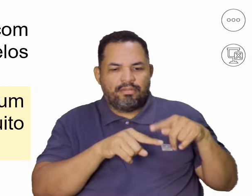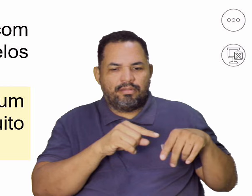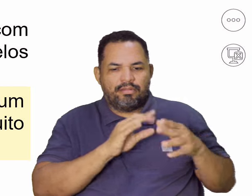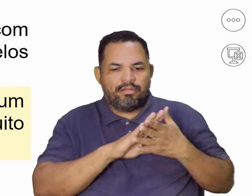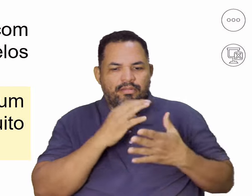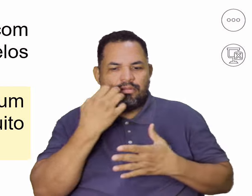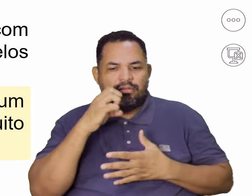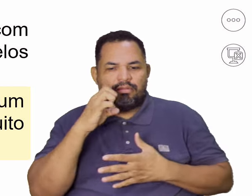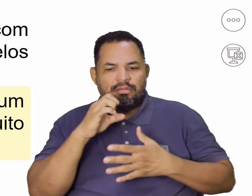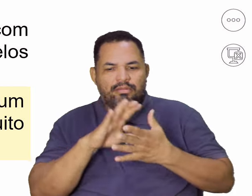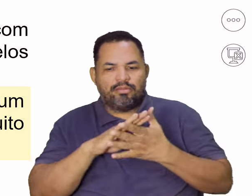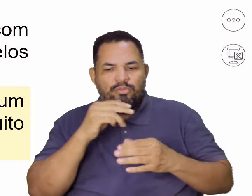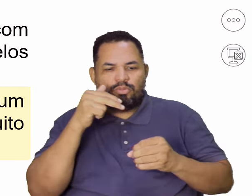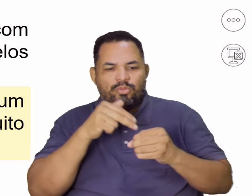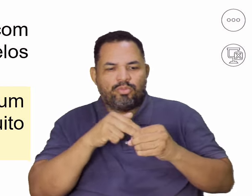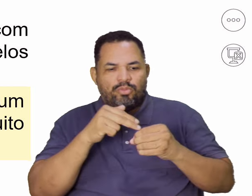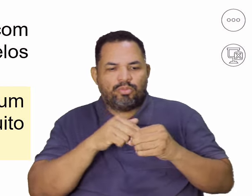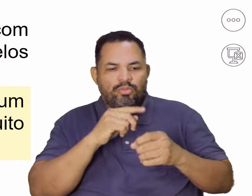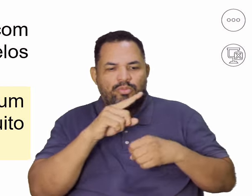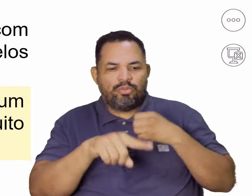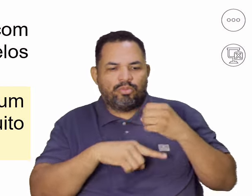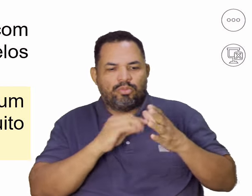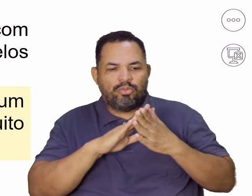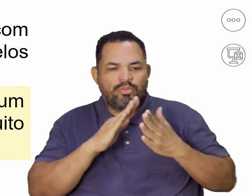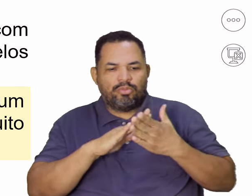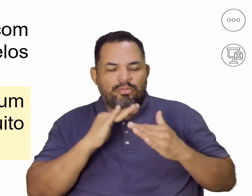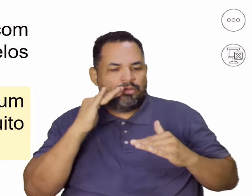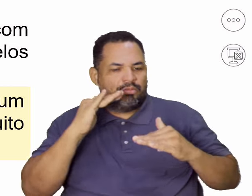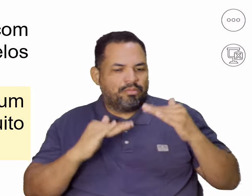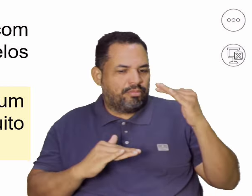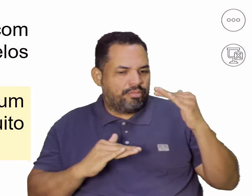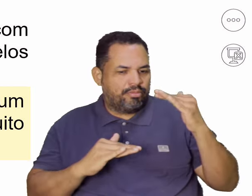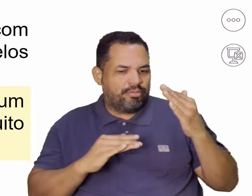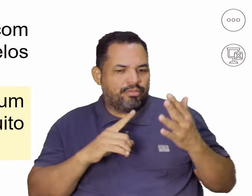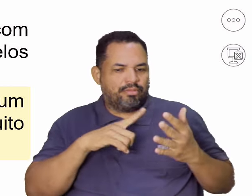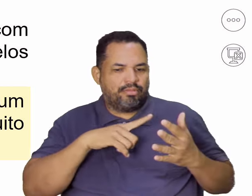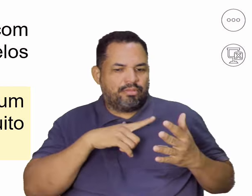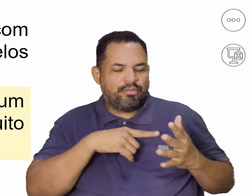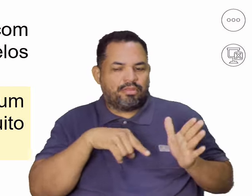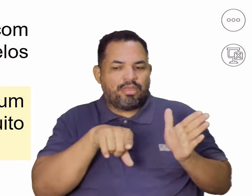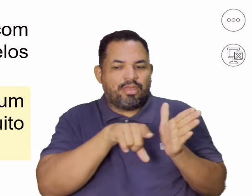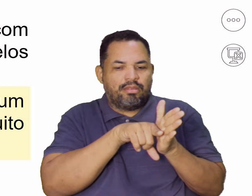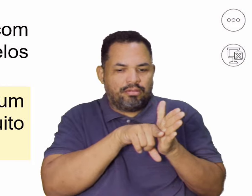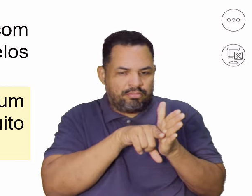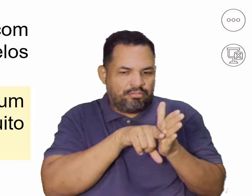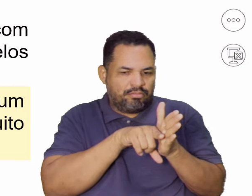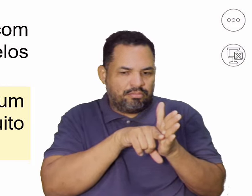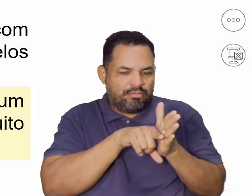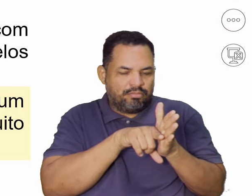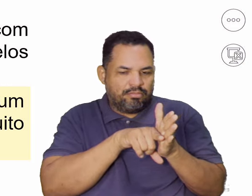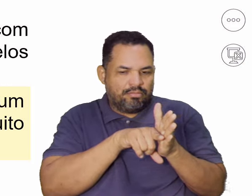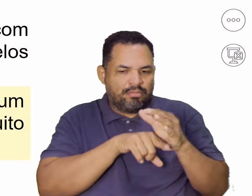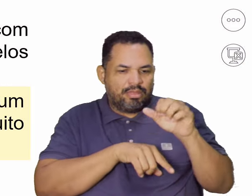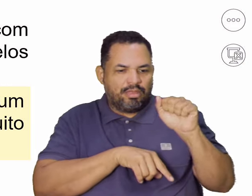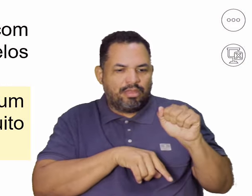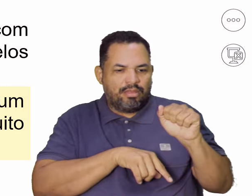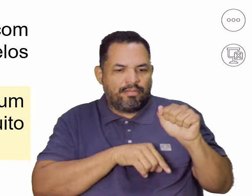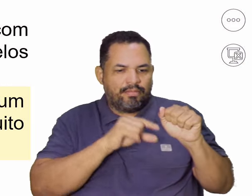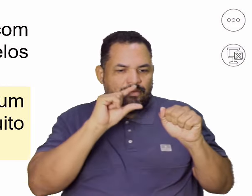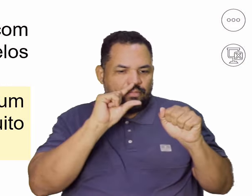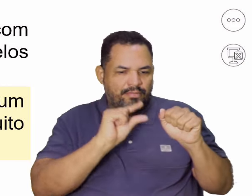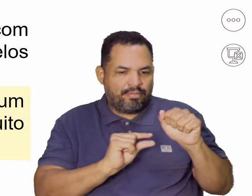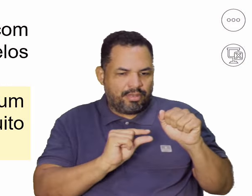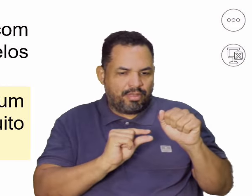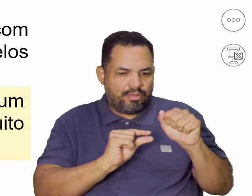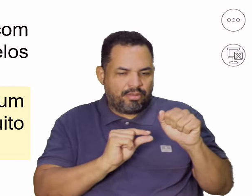elétrons emitidos pelo núcleo de um átomo estável possui carga negativa e massa